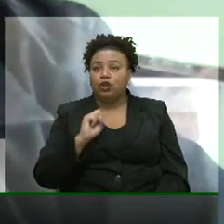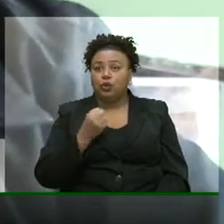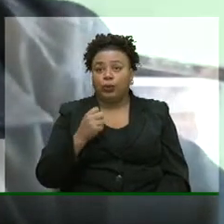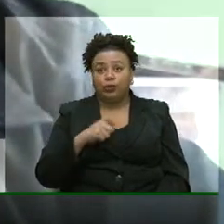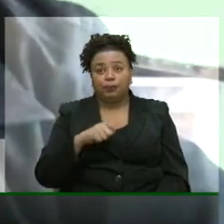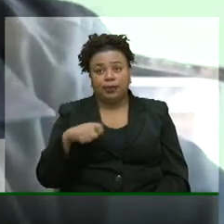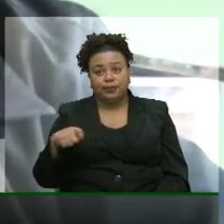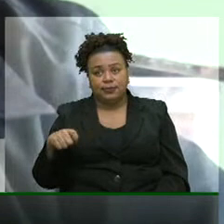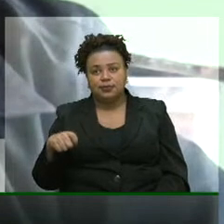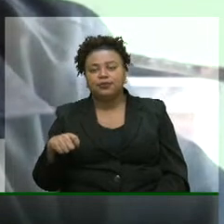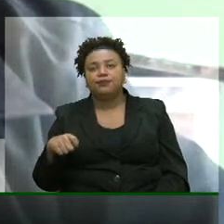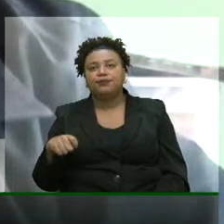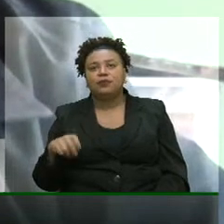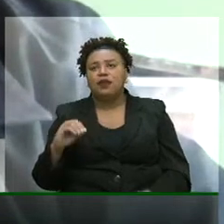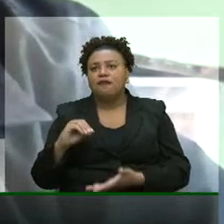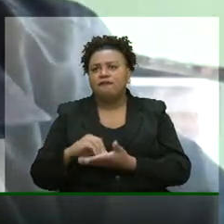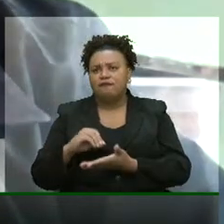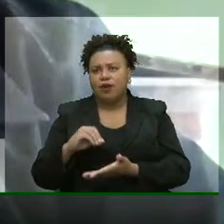1 ano e 8 meses,